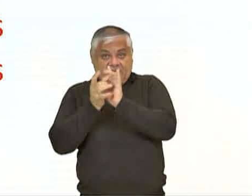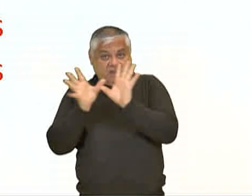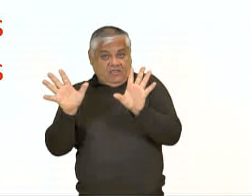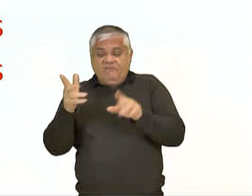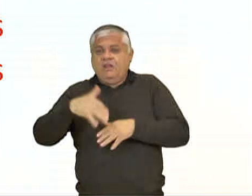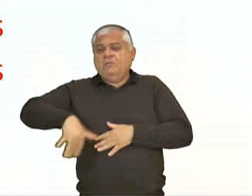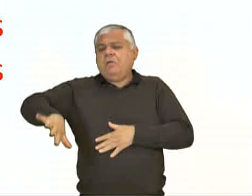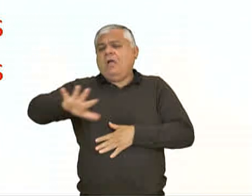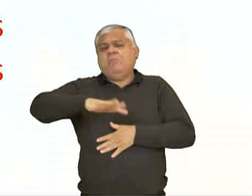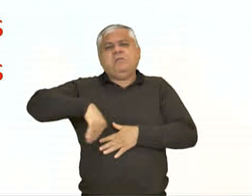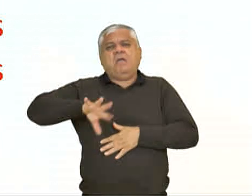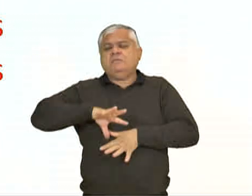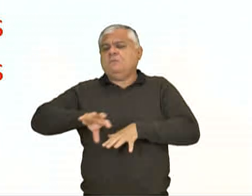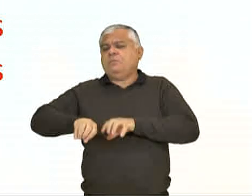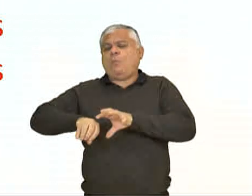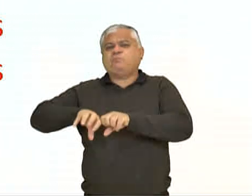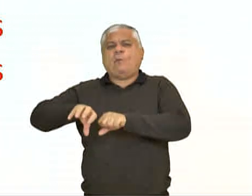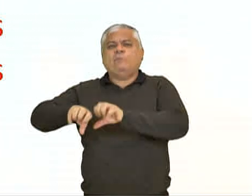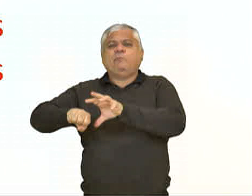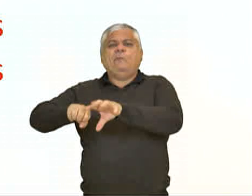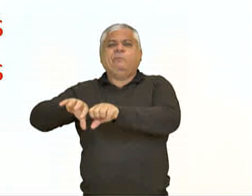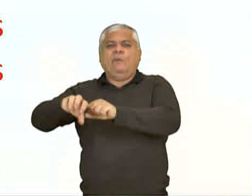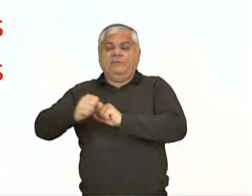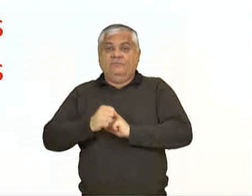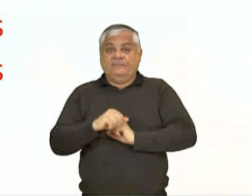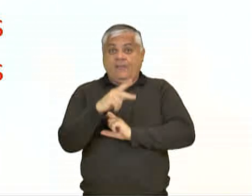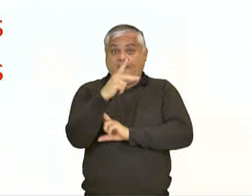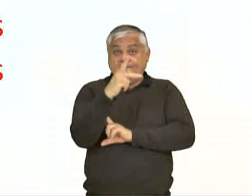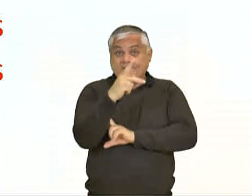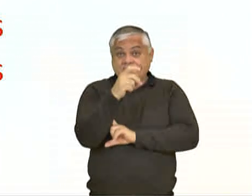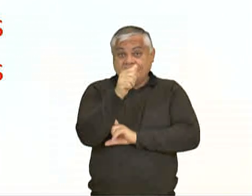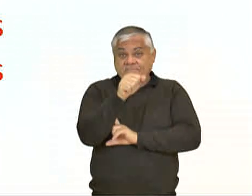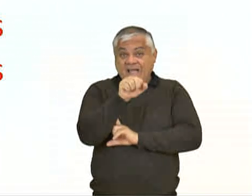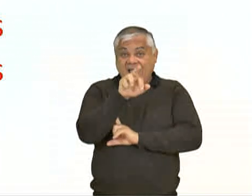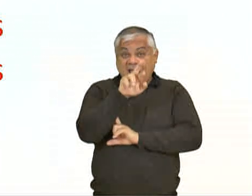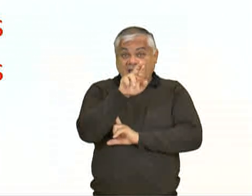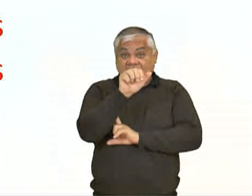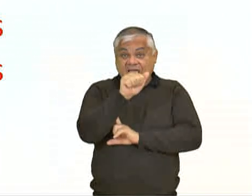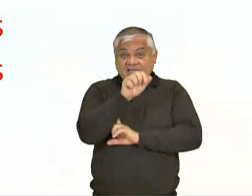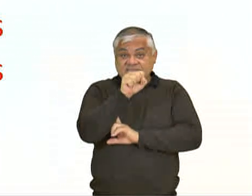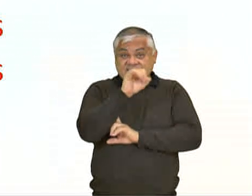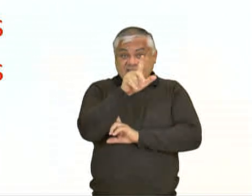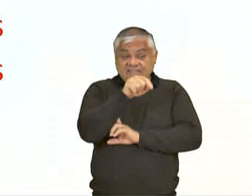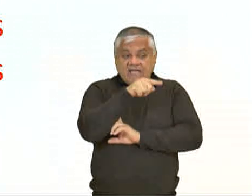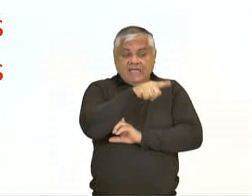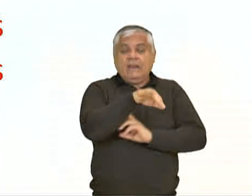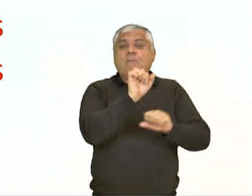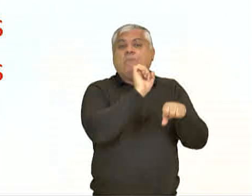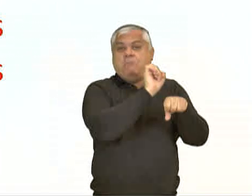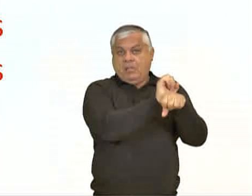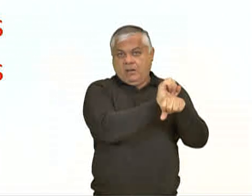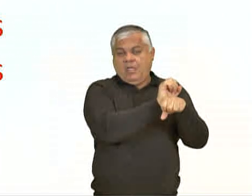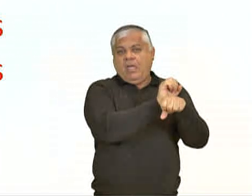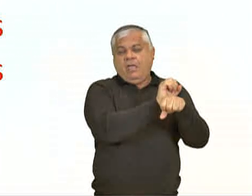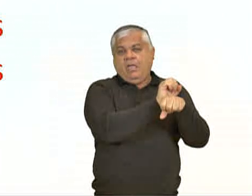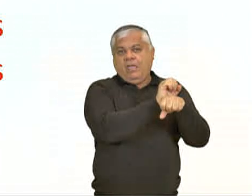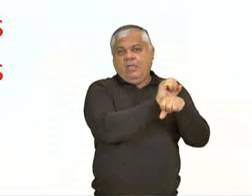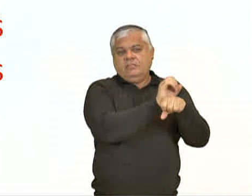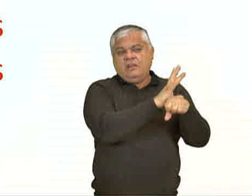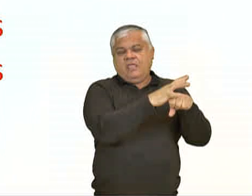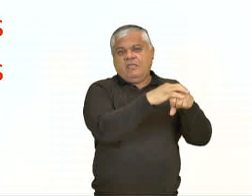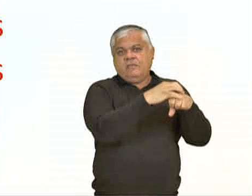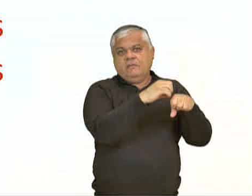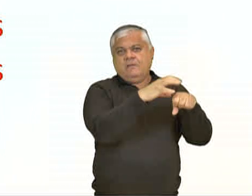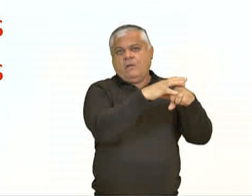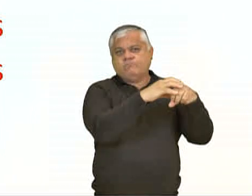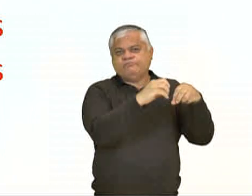recursos do ambiente. Então, os parasitas retiram do hospedeiro ali, né, os recursos que são necessários para a